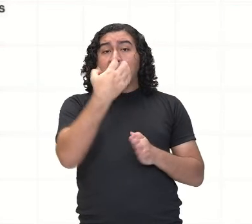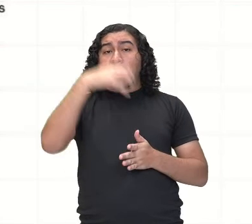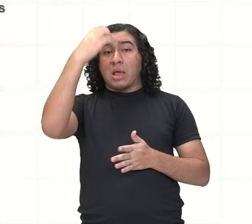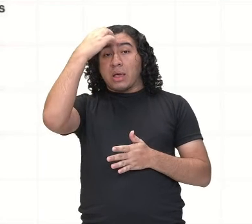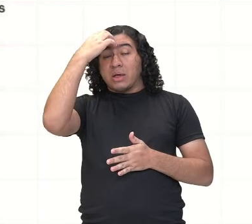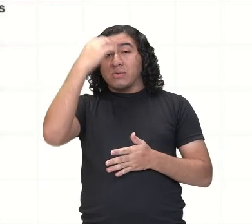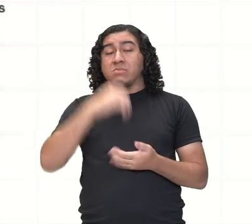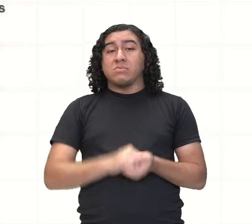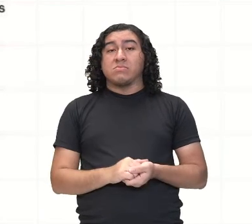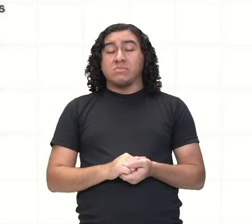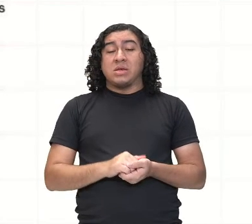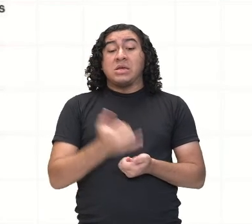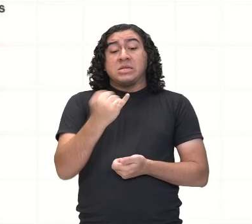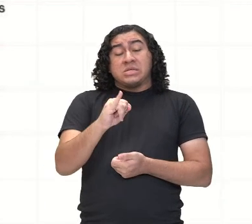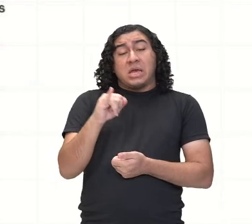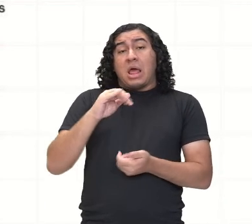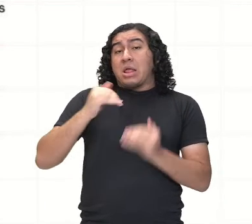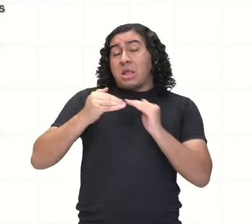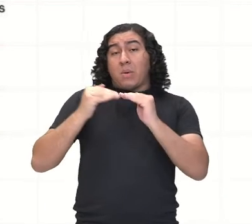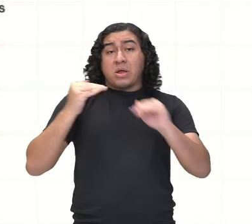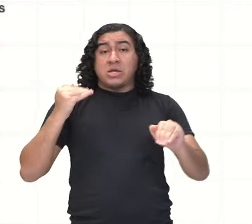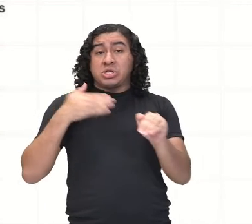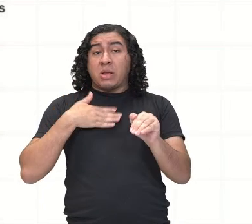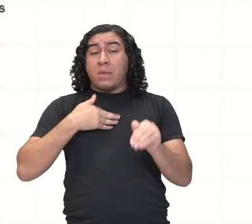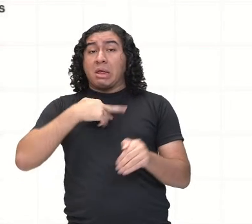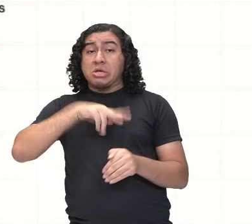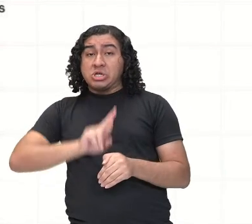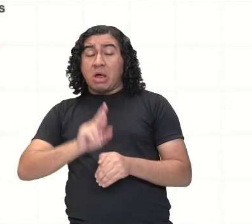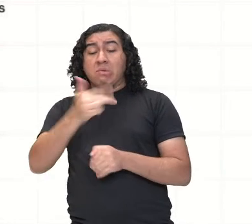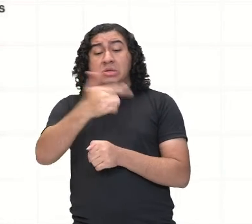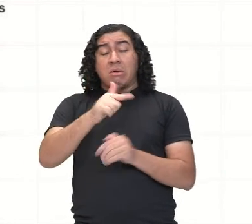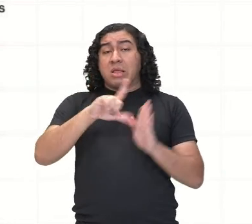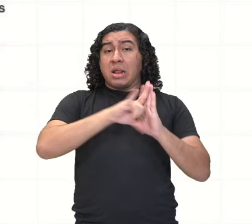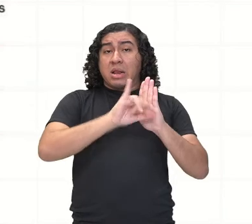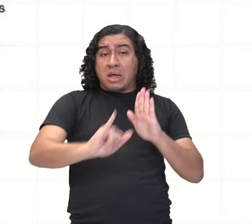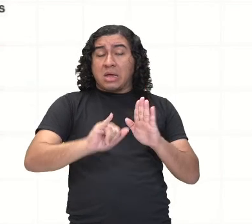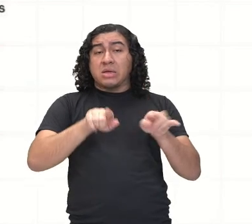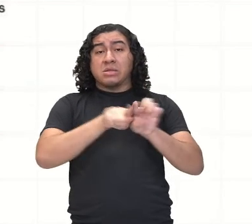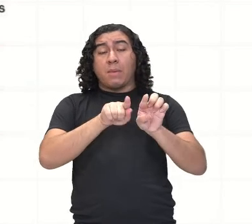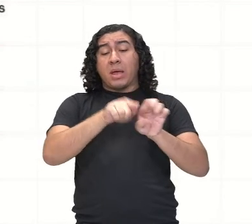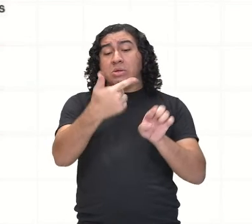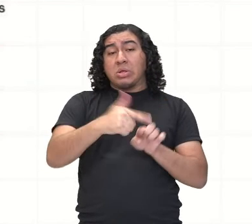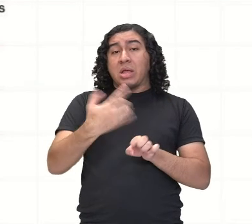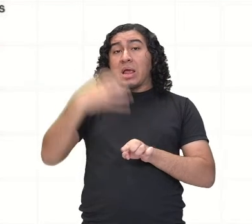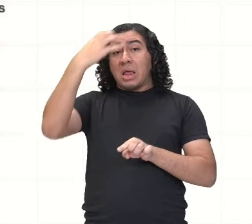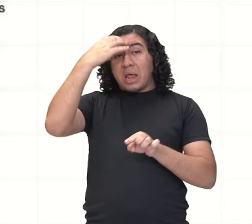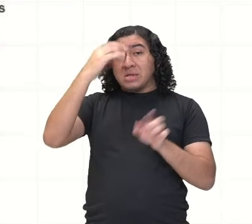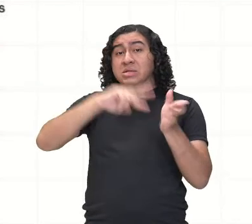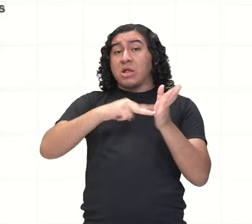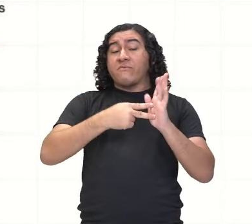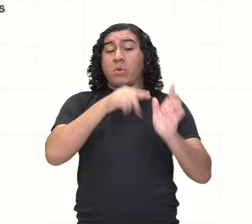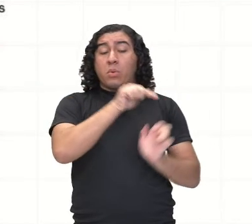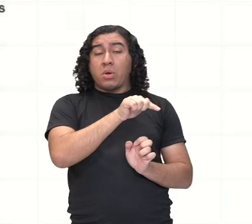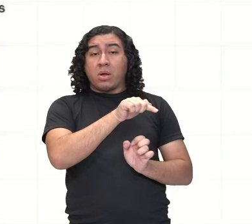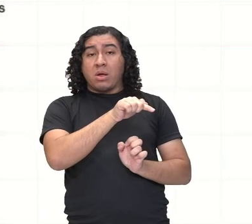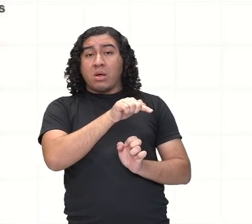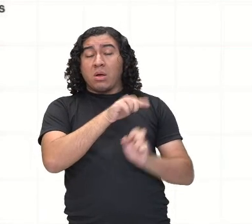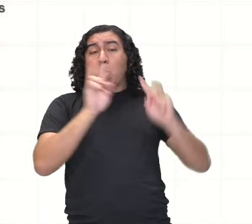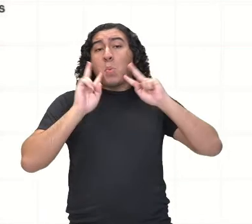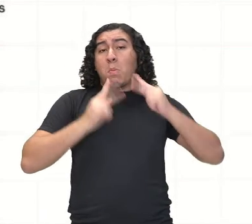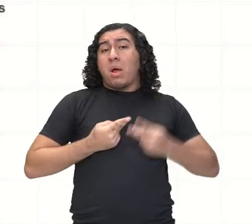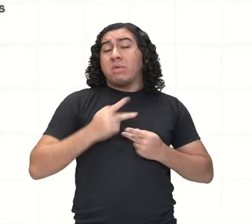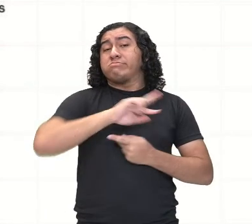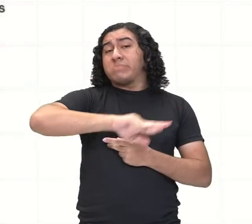seja, se ele não professa a minha fé, se ele não tem meu conjunto de leis e se ele não tem um rei, ele é um bárbaro,